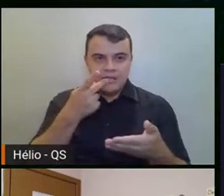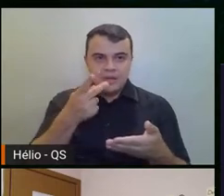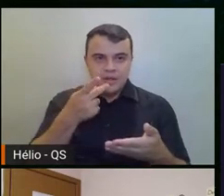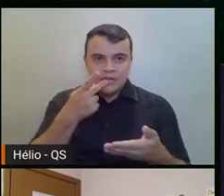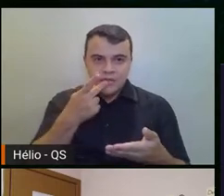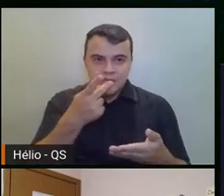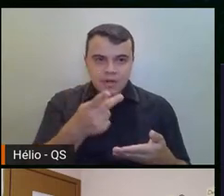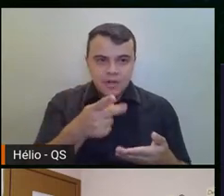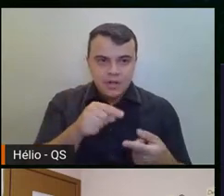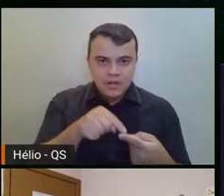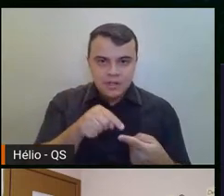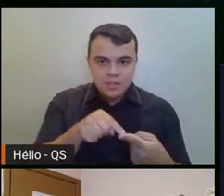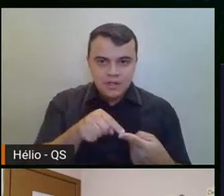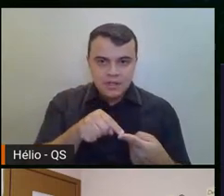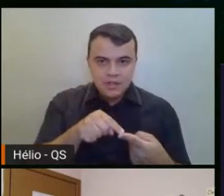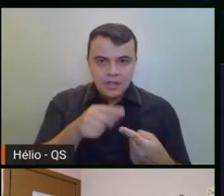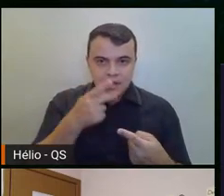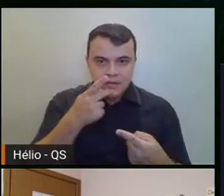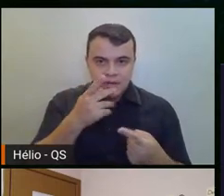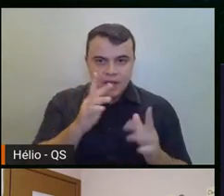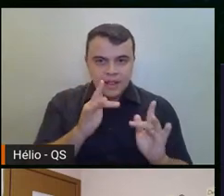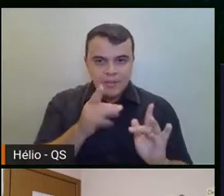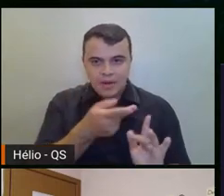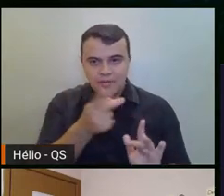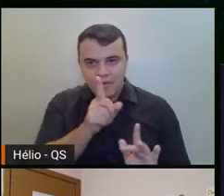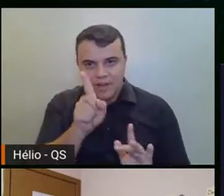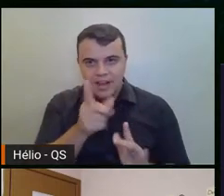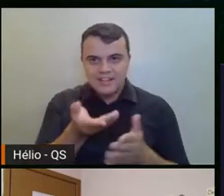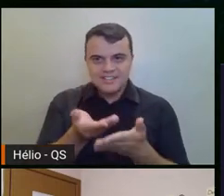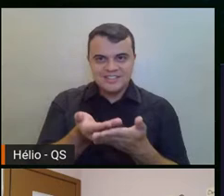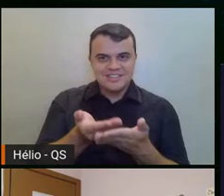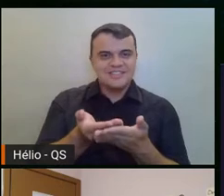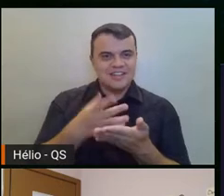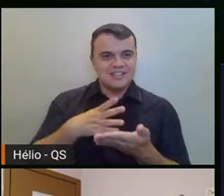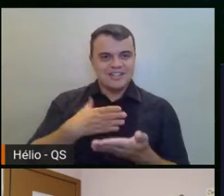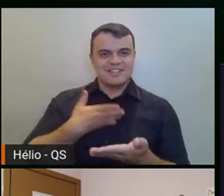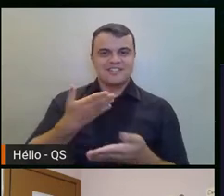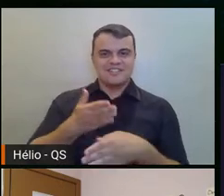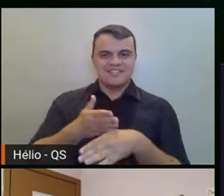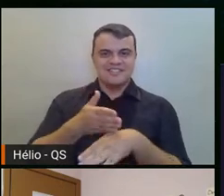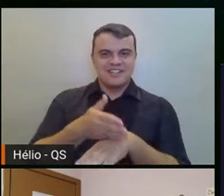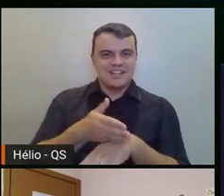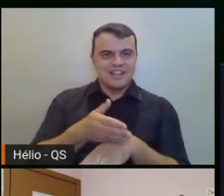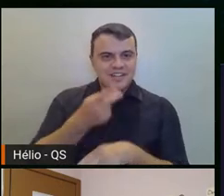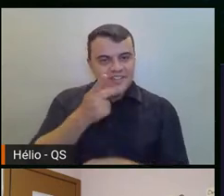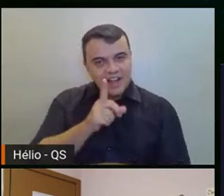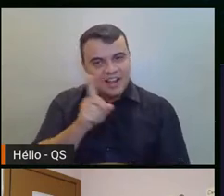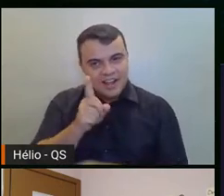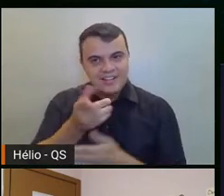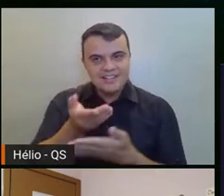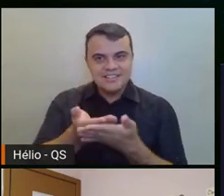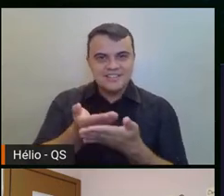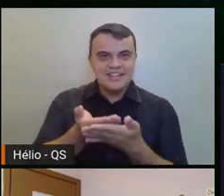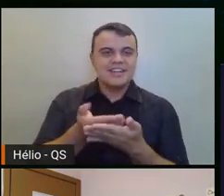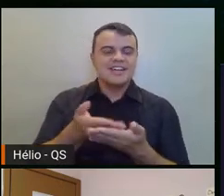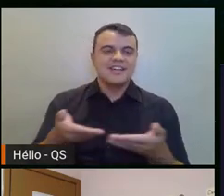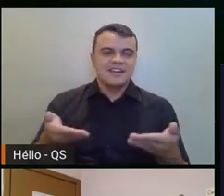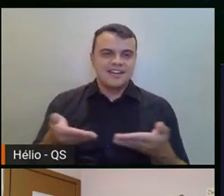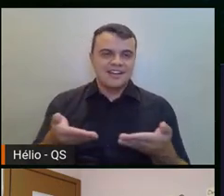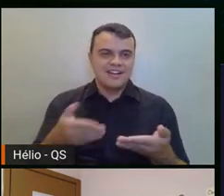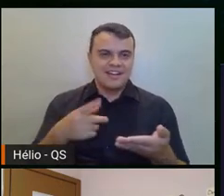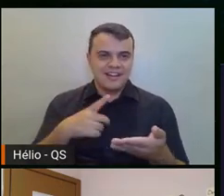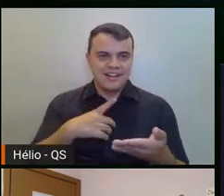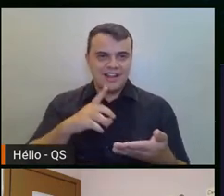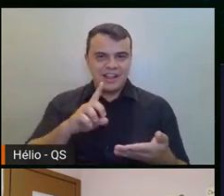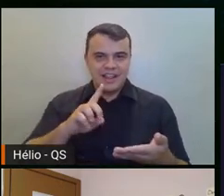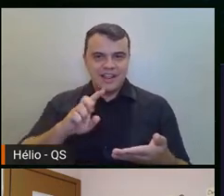mandou tá aqui né o namorado falou vai vai estudar É Isso Aí o tio falou vai lá vai vai estudar vai estudar